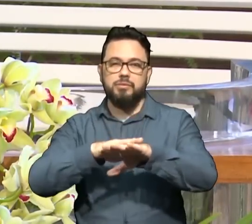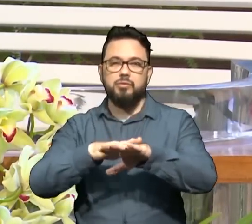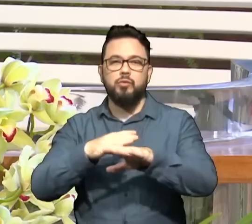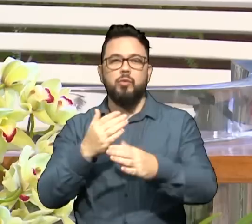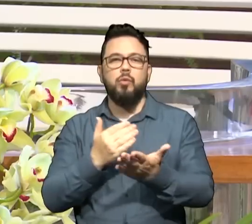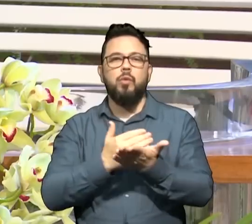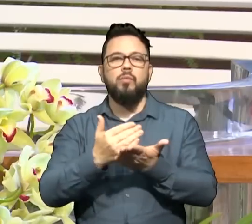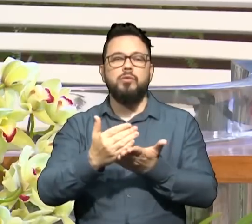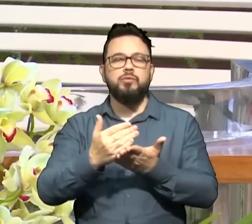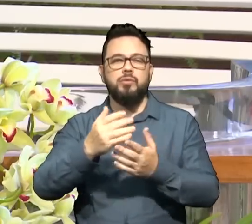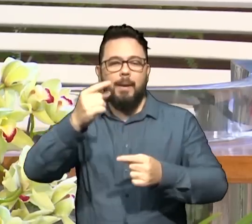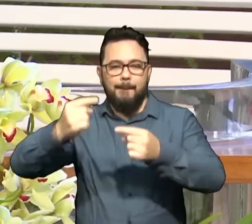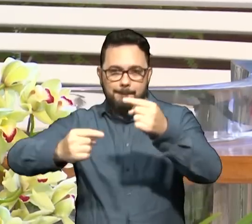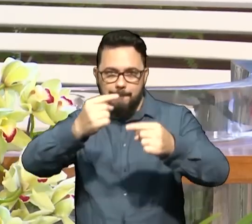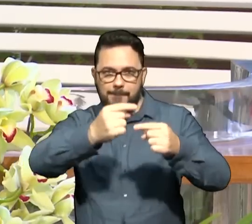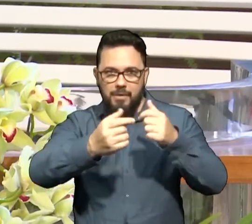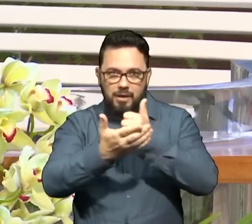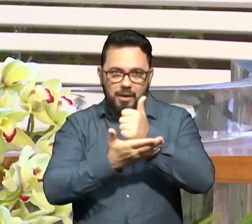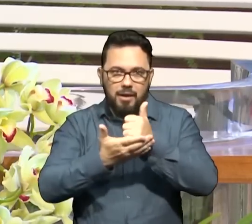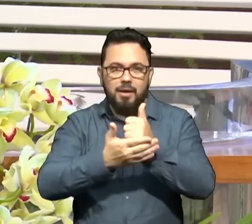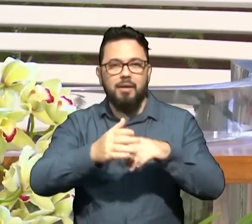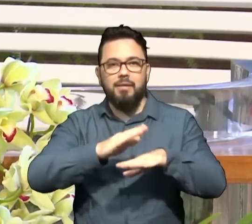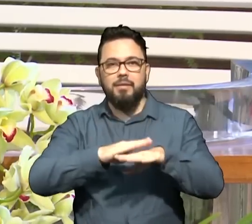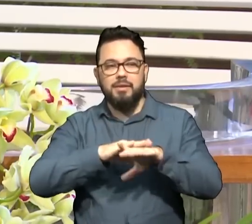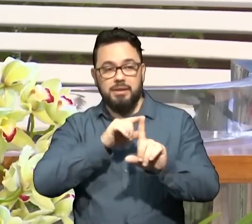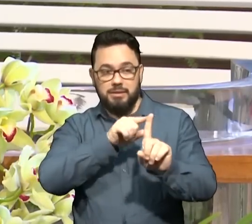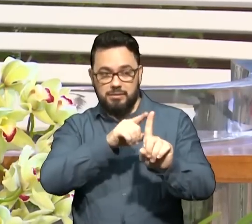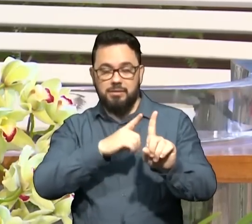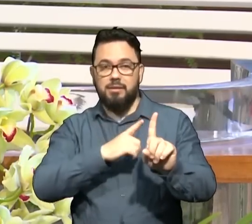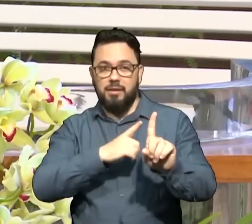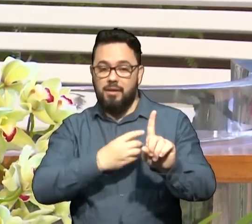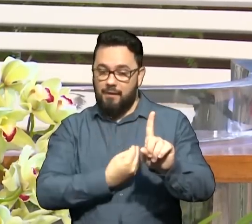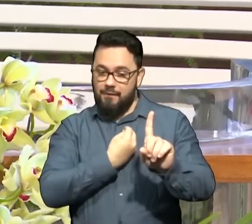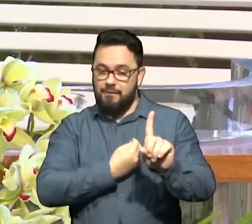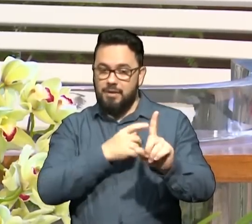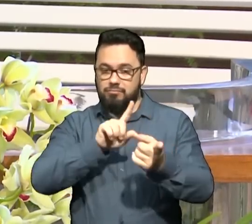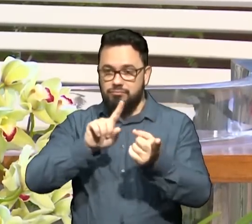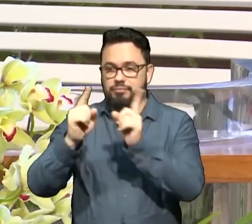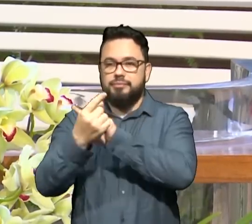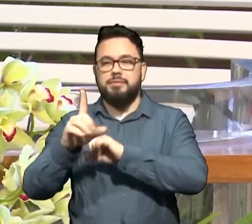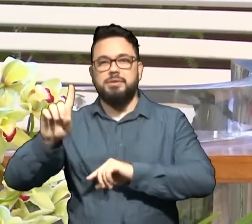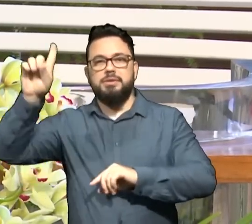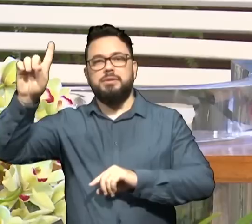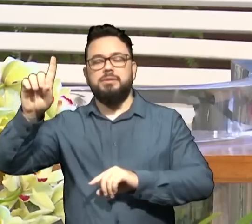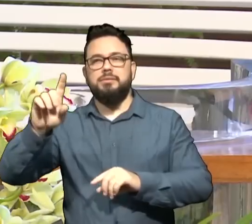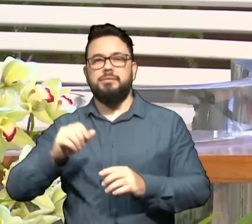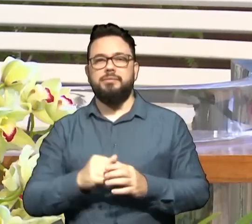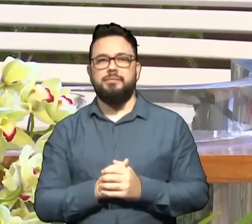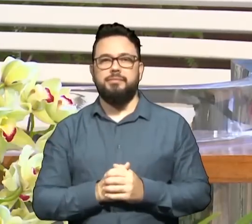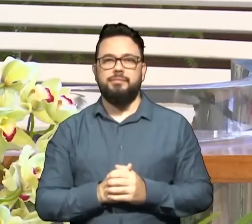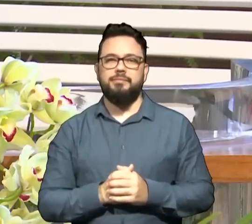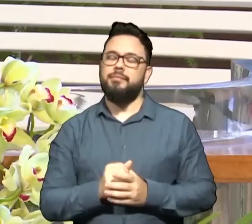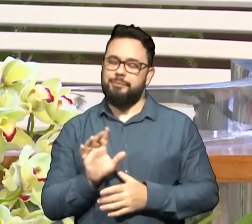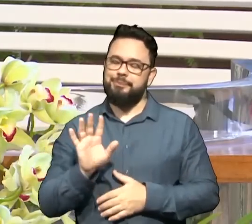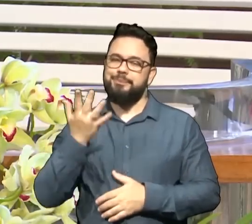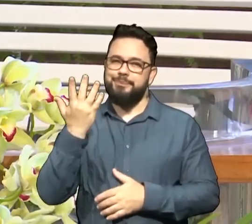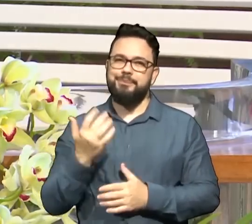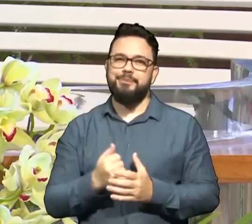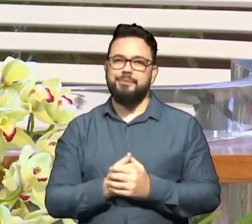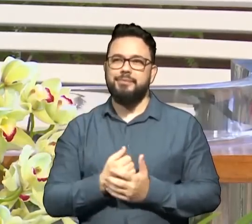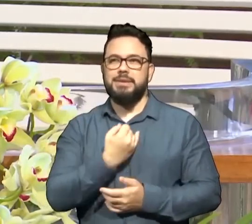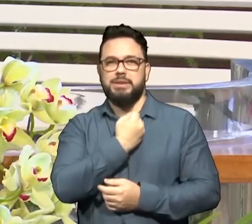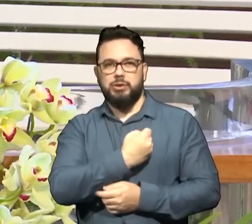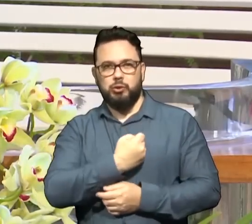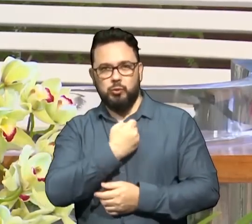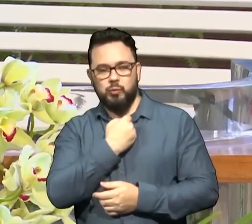políticas para que ele tivesse o culto em vida não deu noutra João era uma